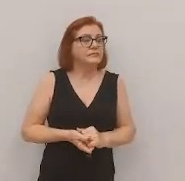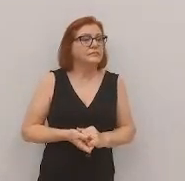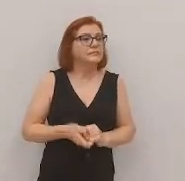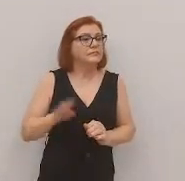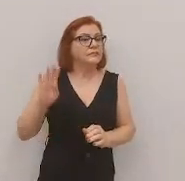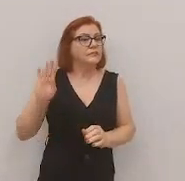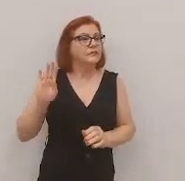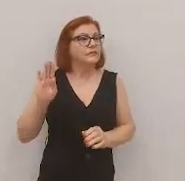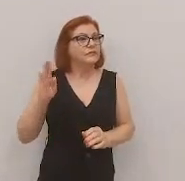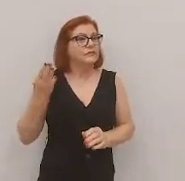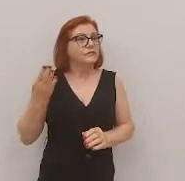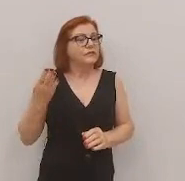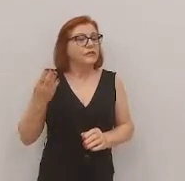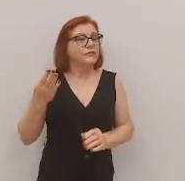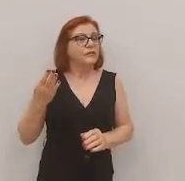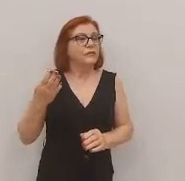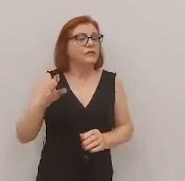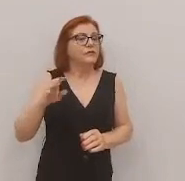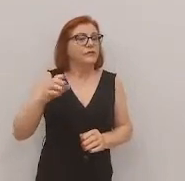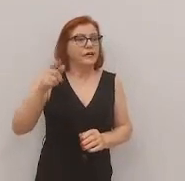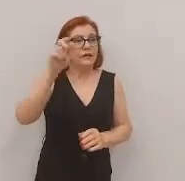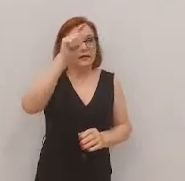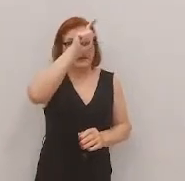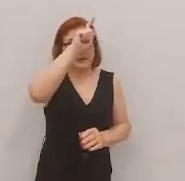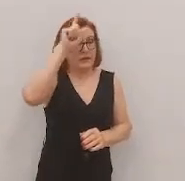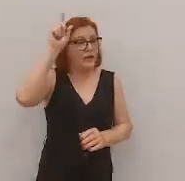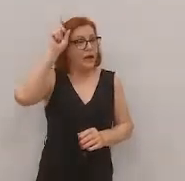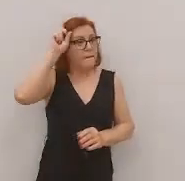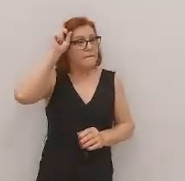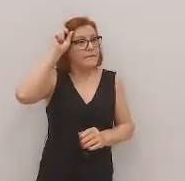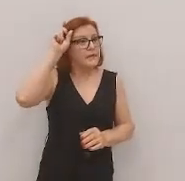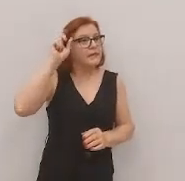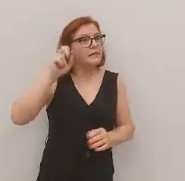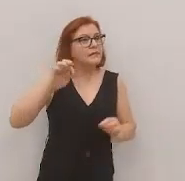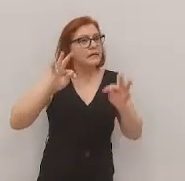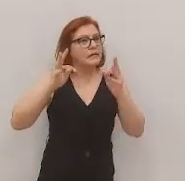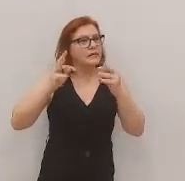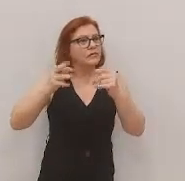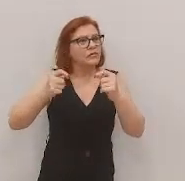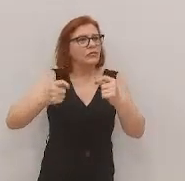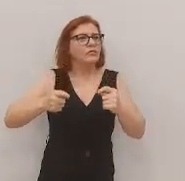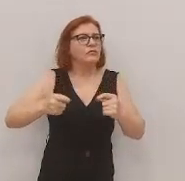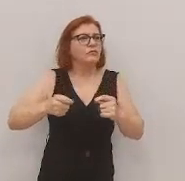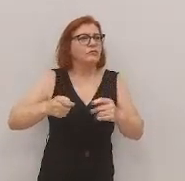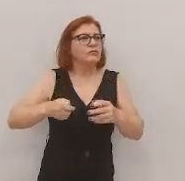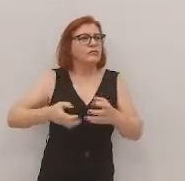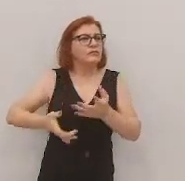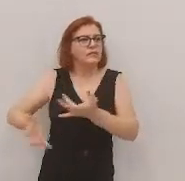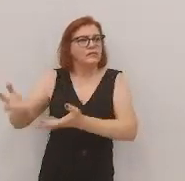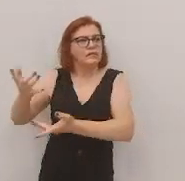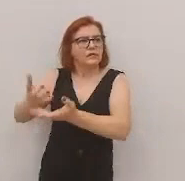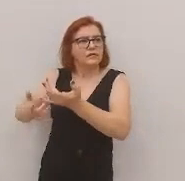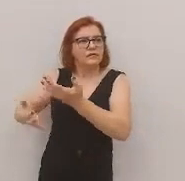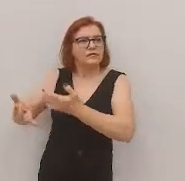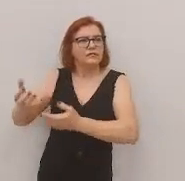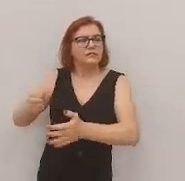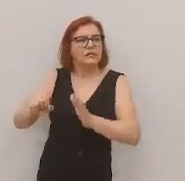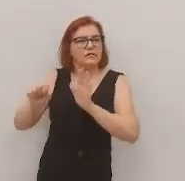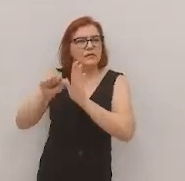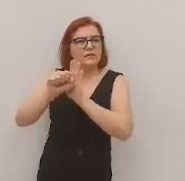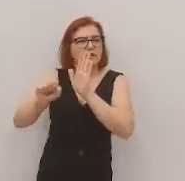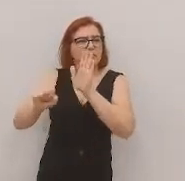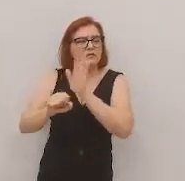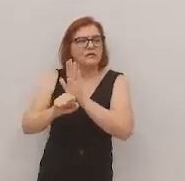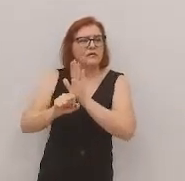falso profeta, e serão atormentados de dia e de noite, pelos séculos dos